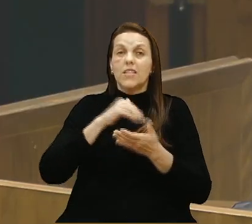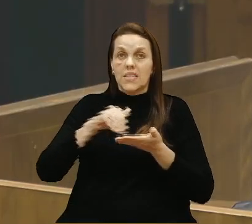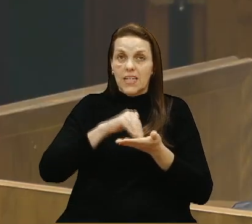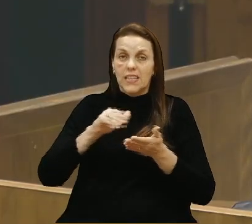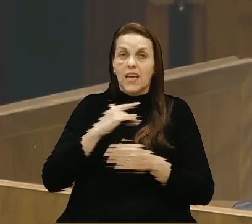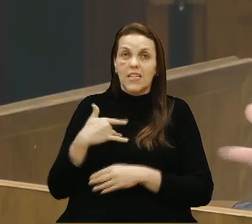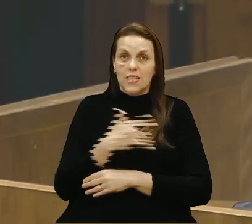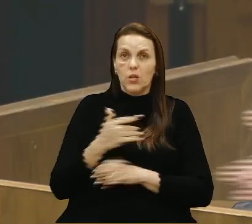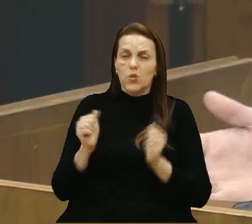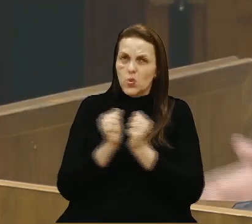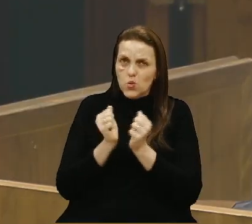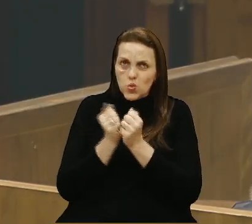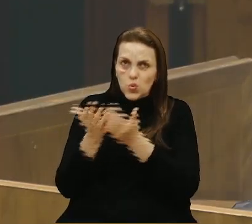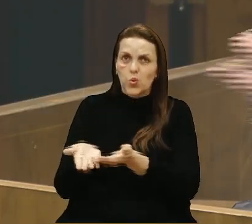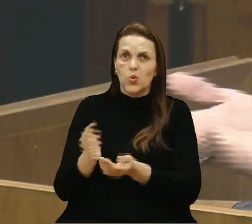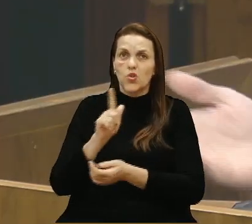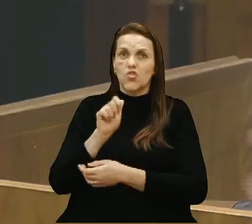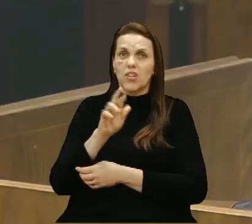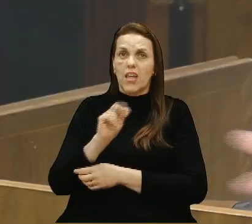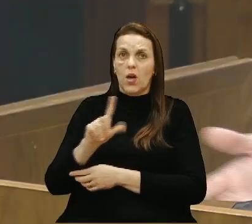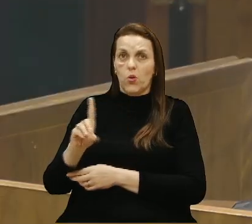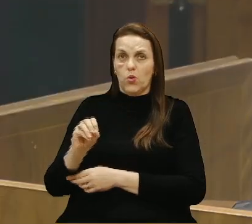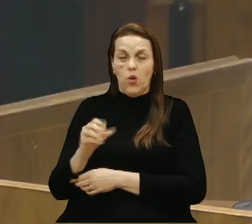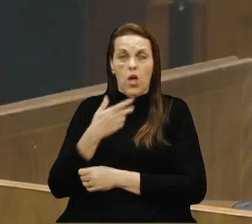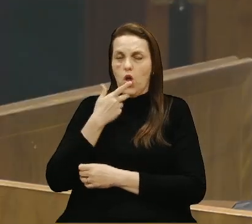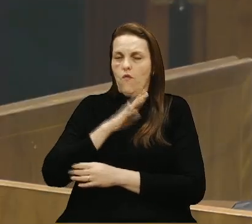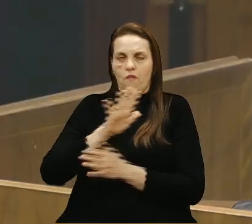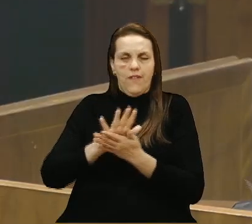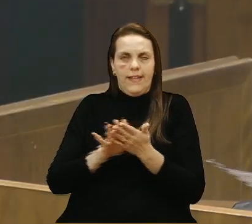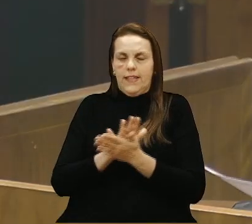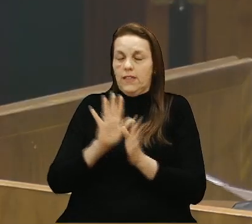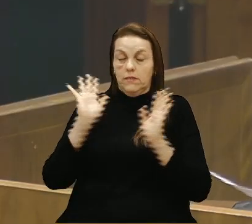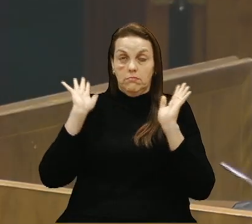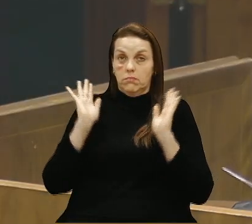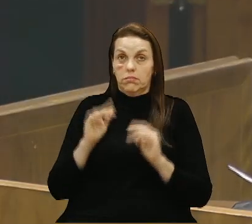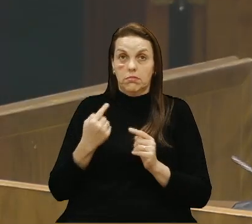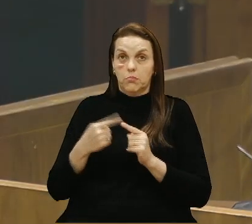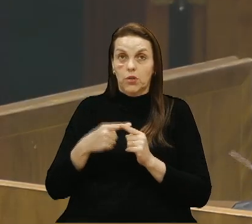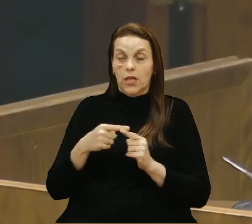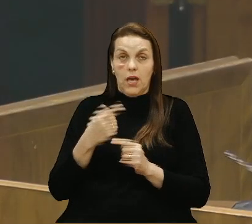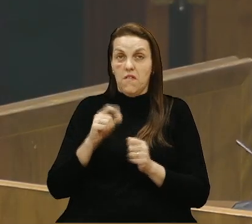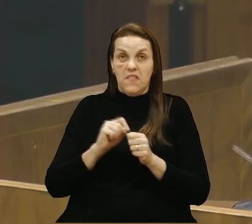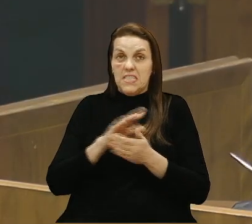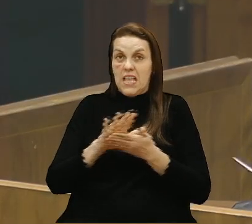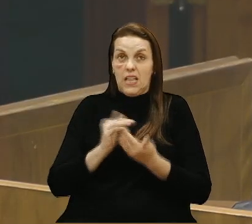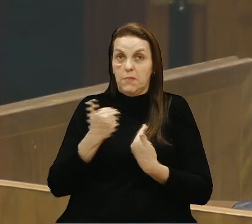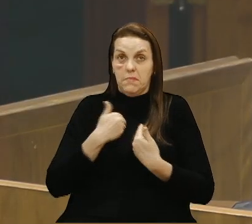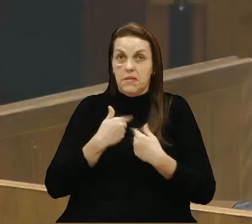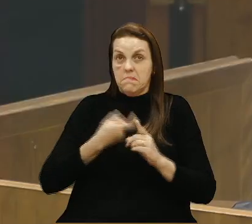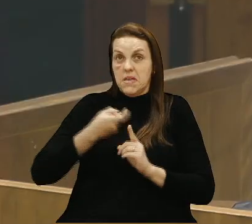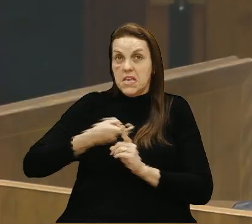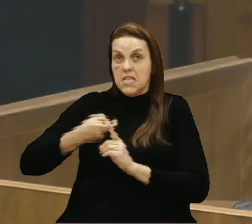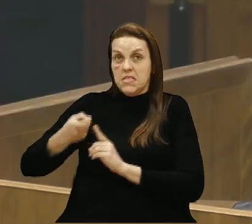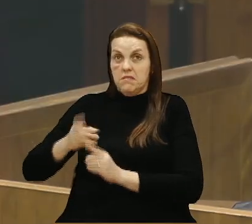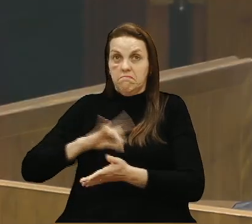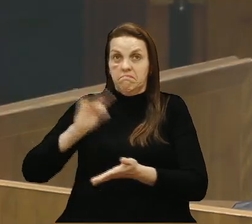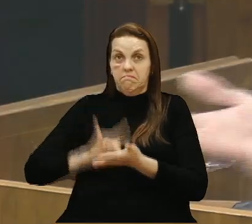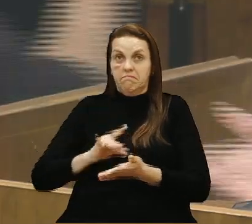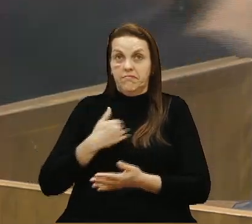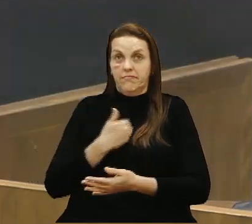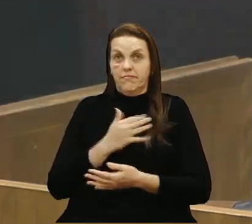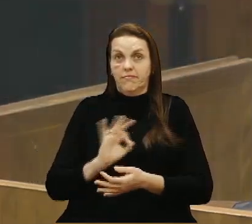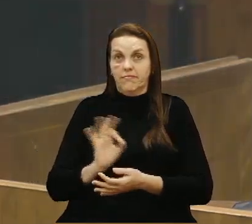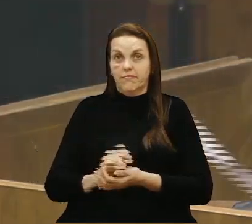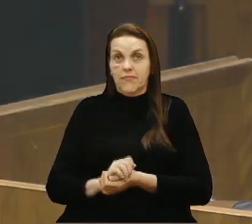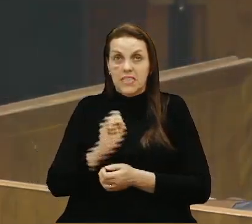O Geraldo, eu ultimamente não... Bom, o Geraldo eu não vou falar aqui, mas para mim, os últimos meses ele não tem feito nada de efetivo, né? Porque